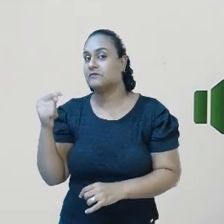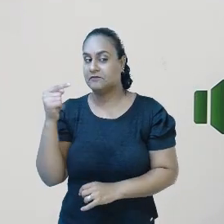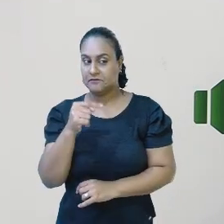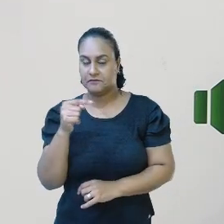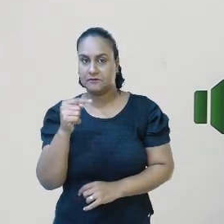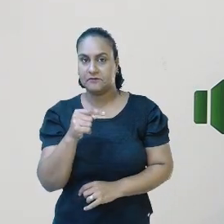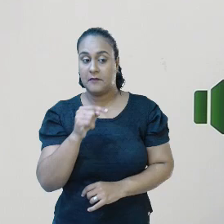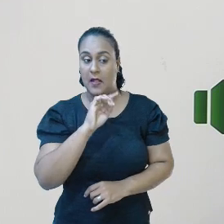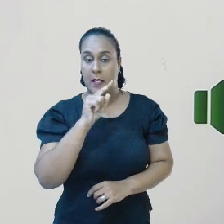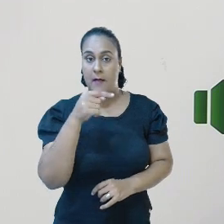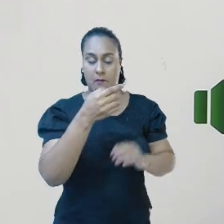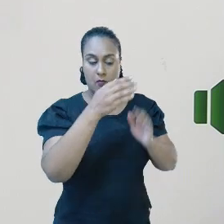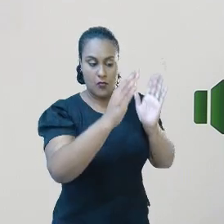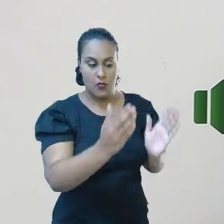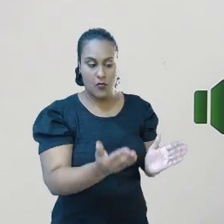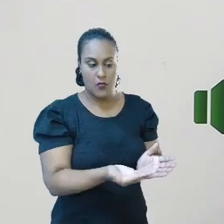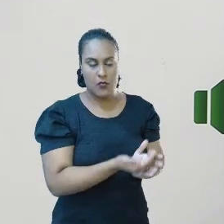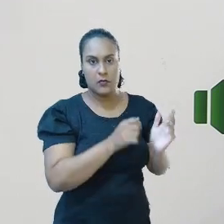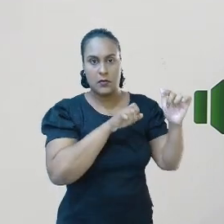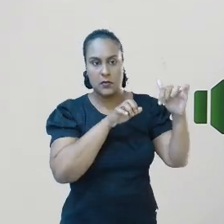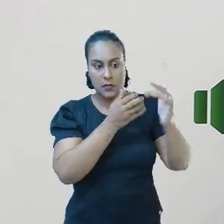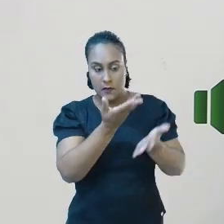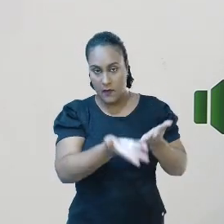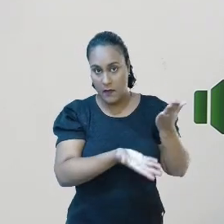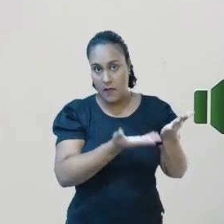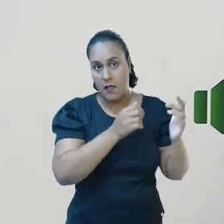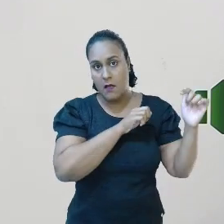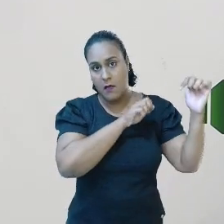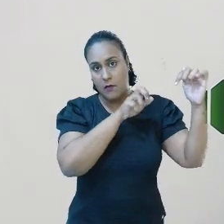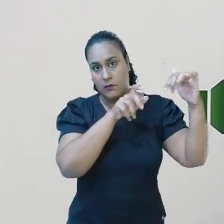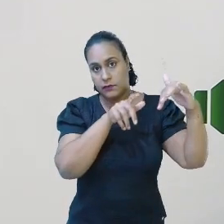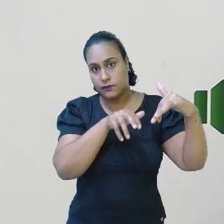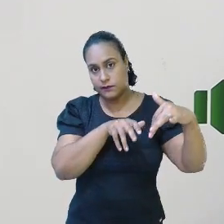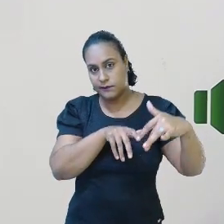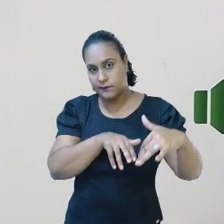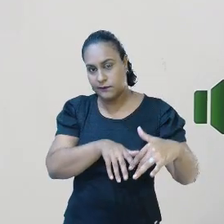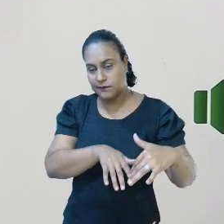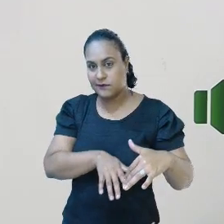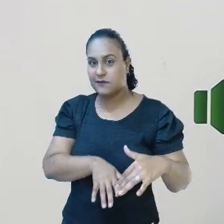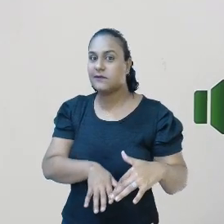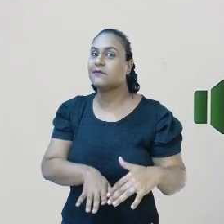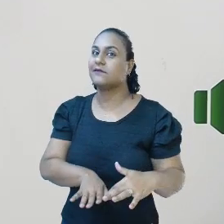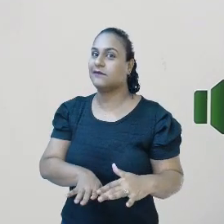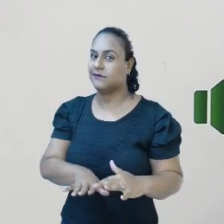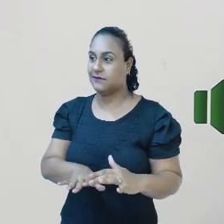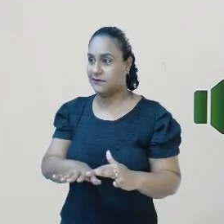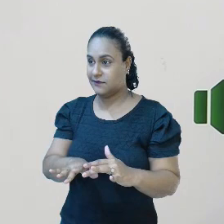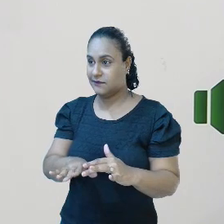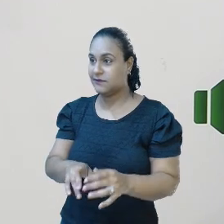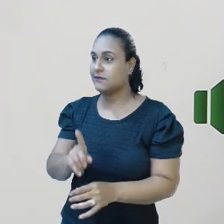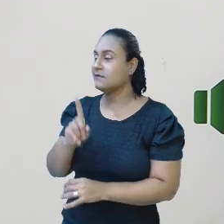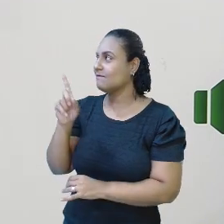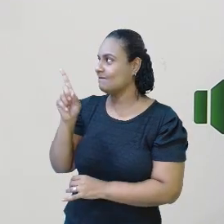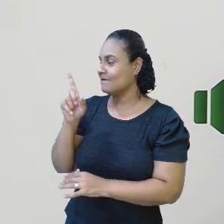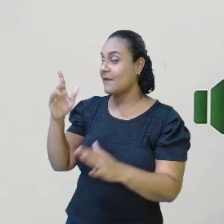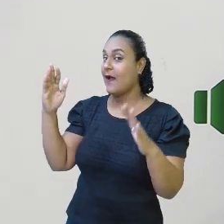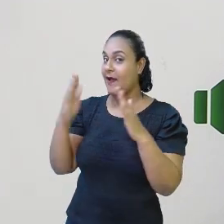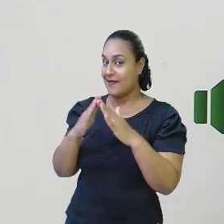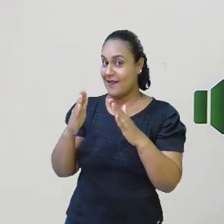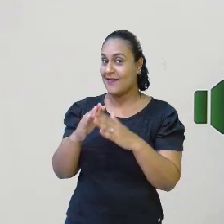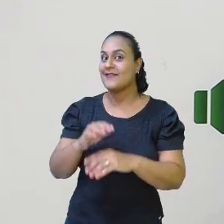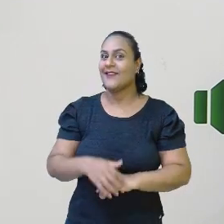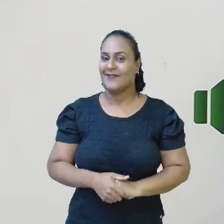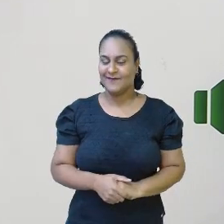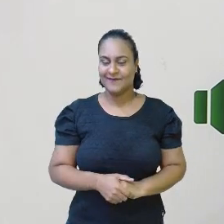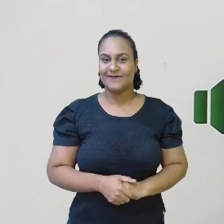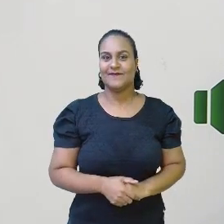daí a água tratada lá do comecinho, ela segue para as